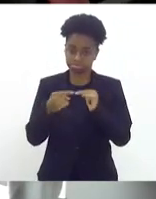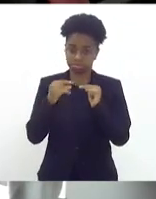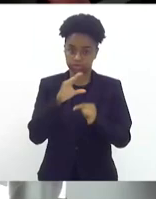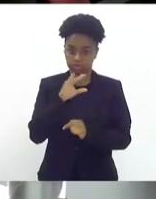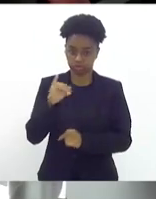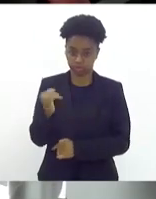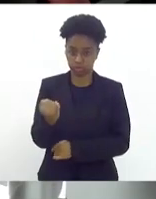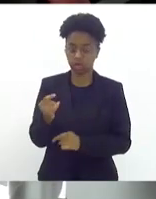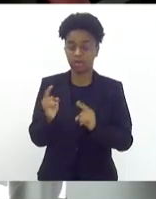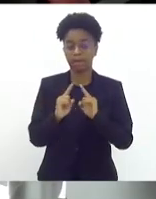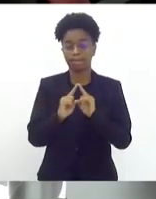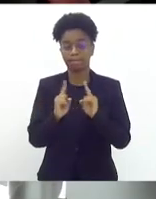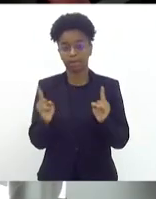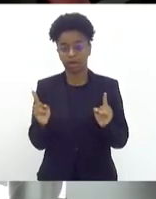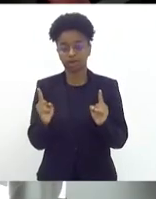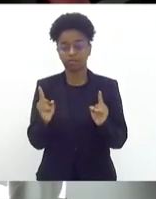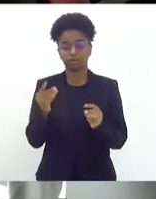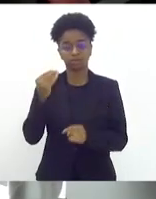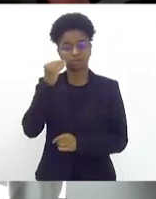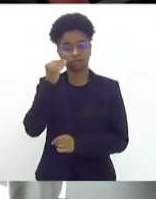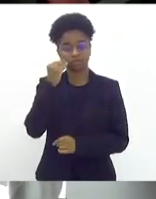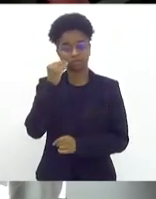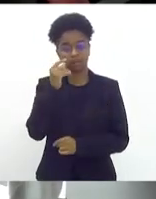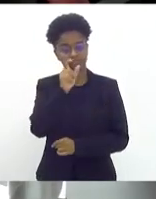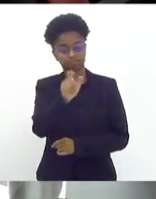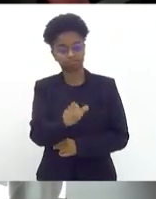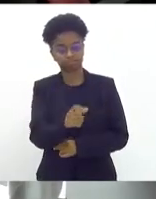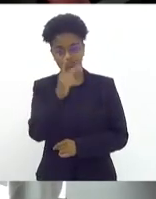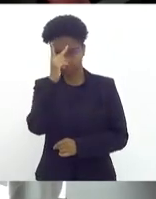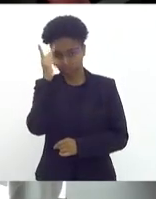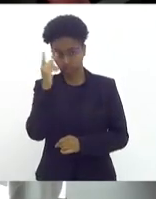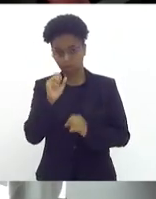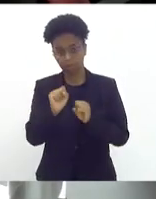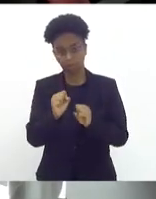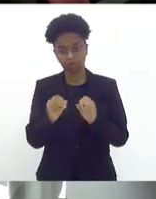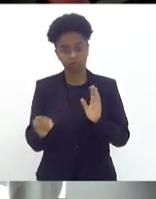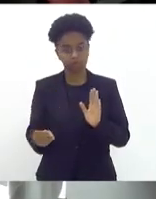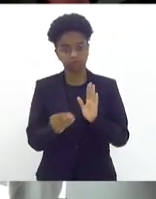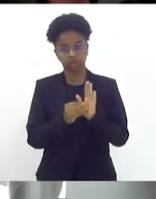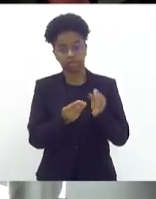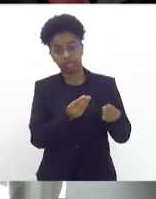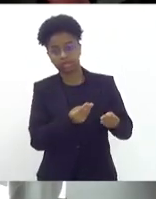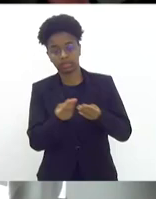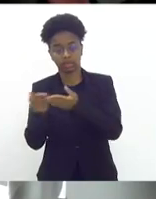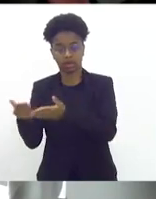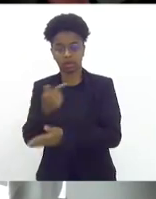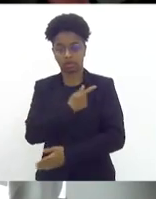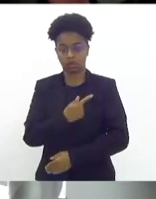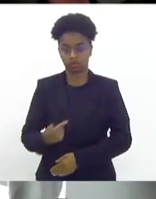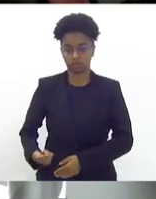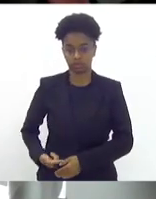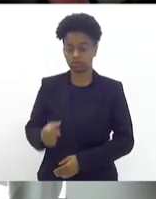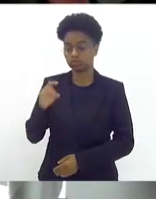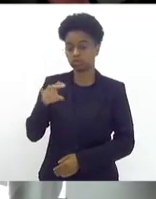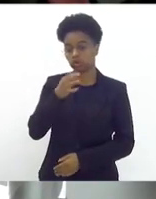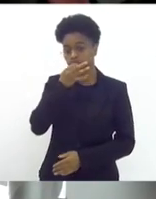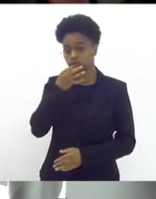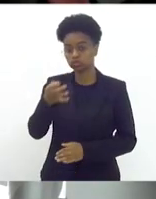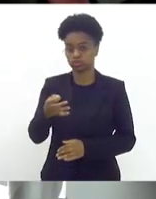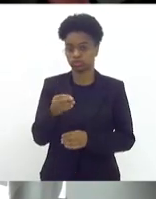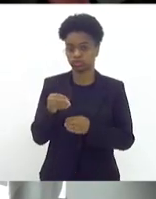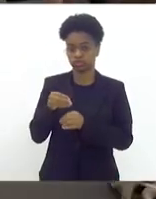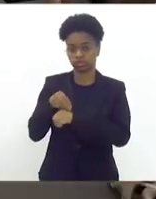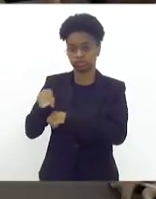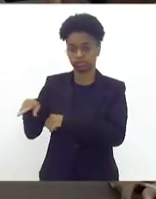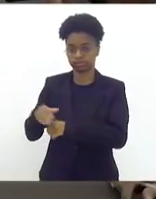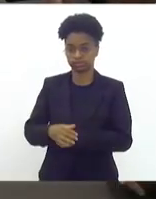mas pelo menos o autor depois pode encaminhá-lo ao governador com a sugestão.